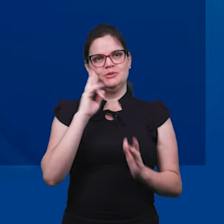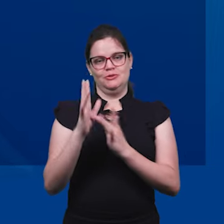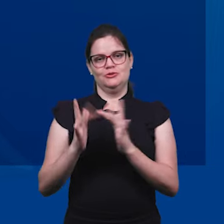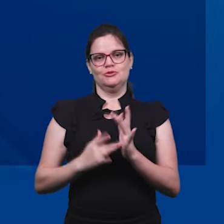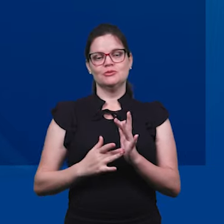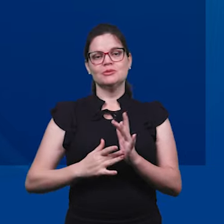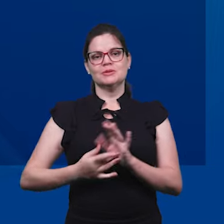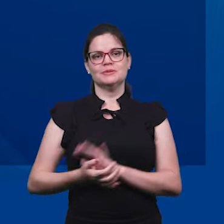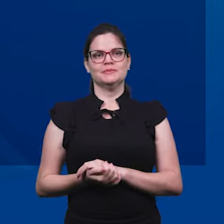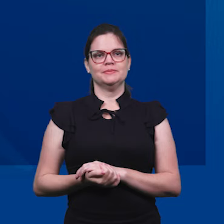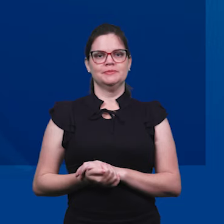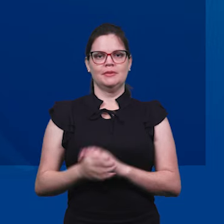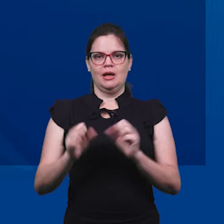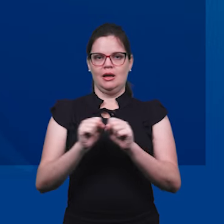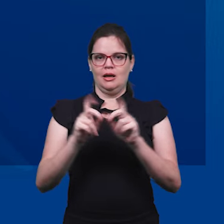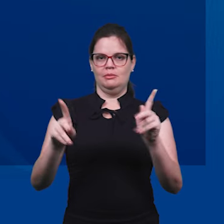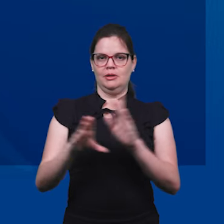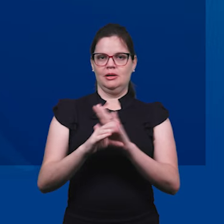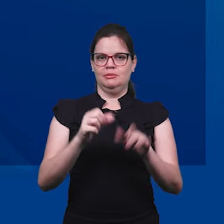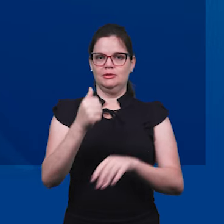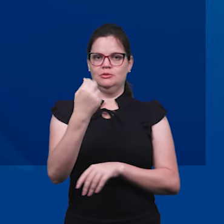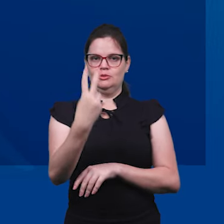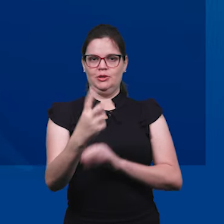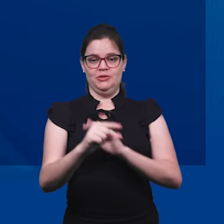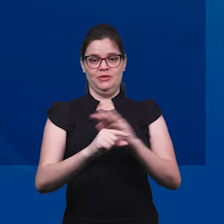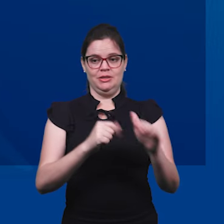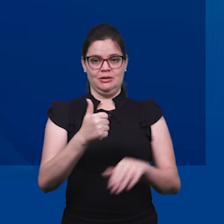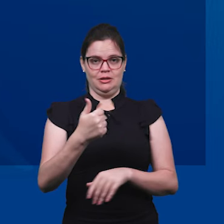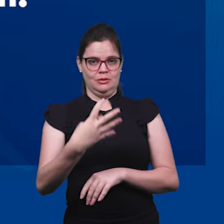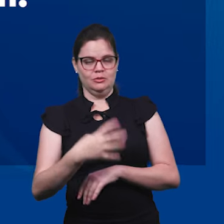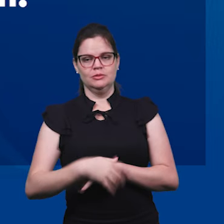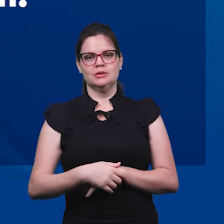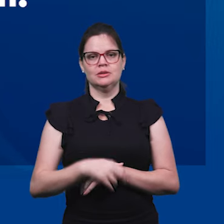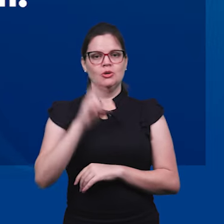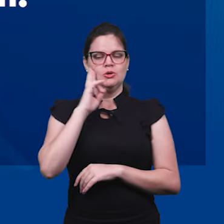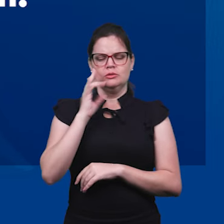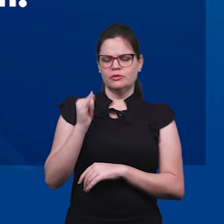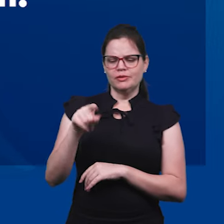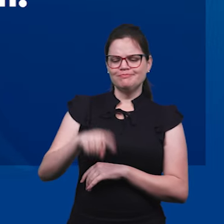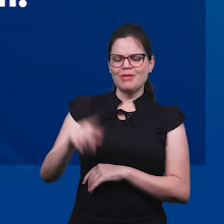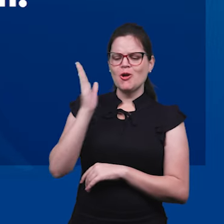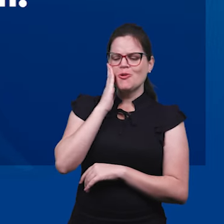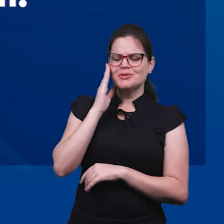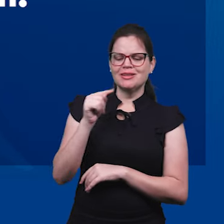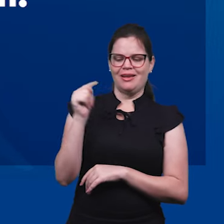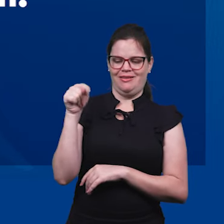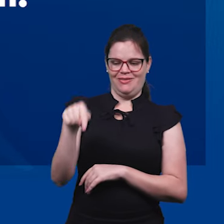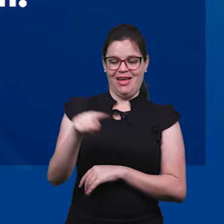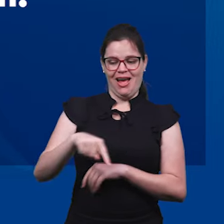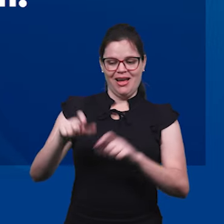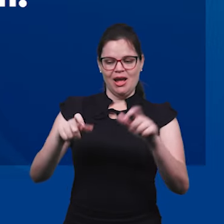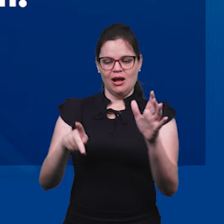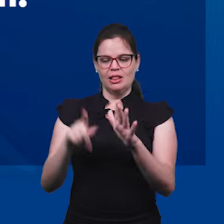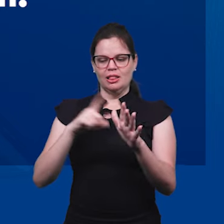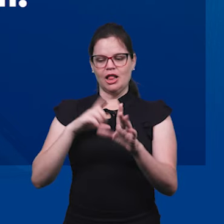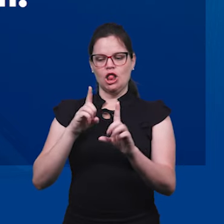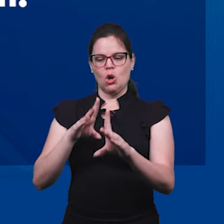Jesus. Em Apocalipse 2, 14 diz assim, porque tens lá os que seguem a doutrina de